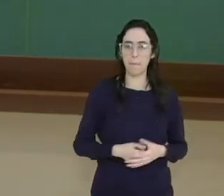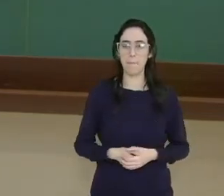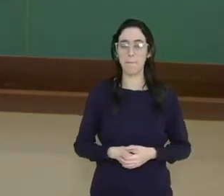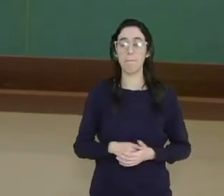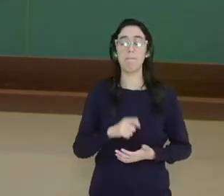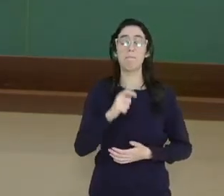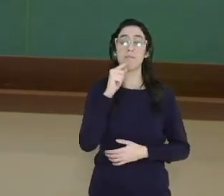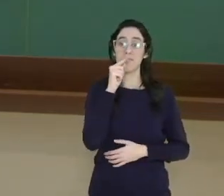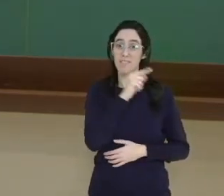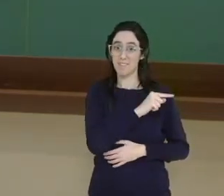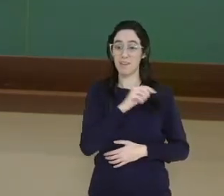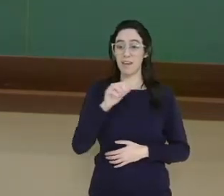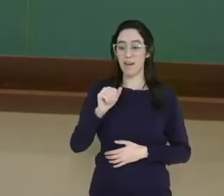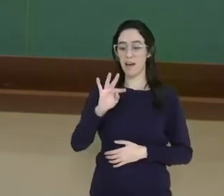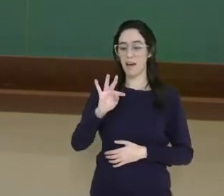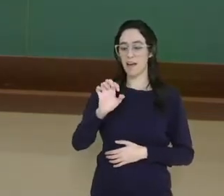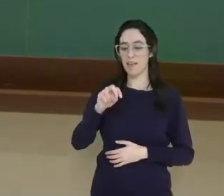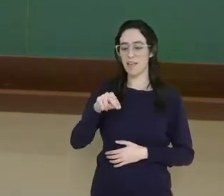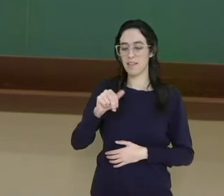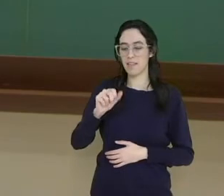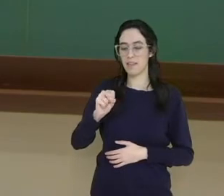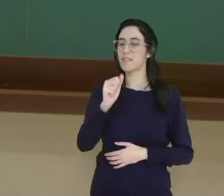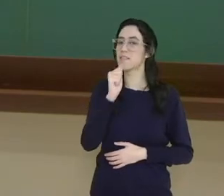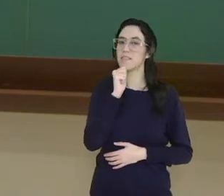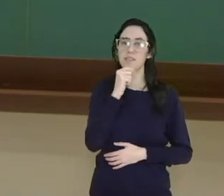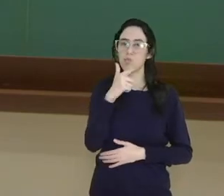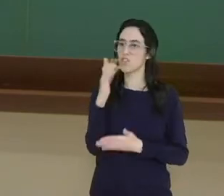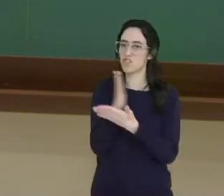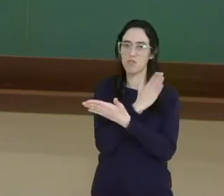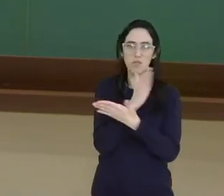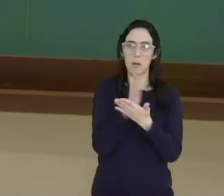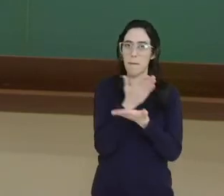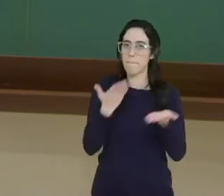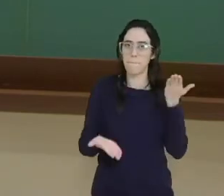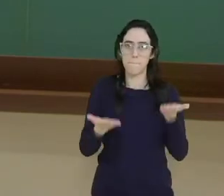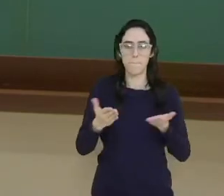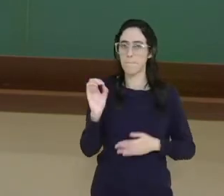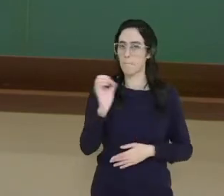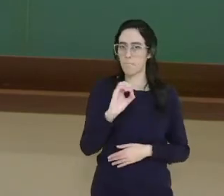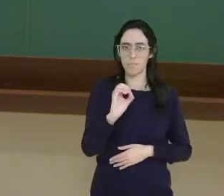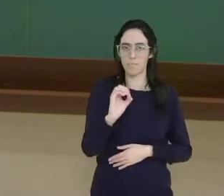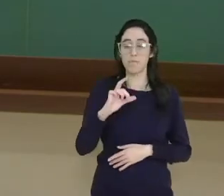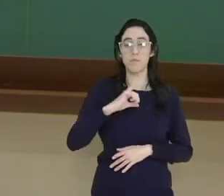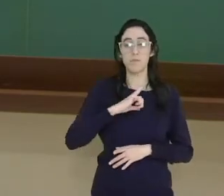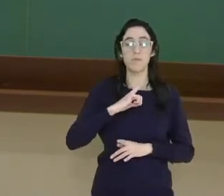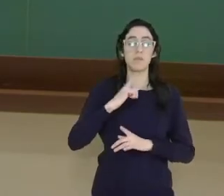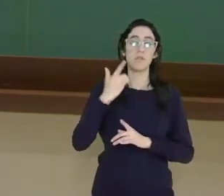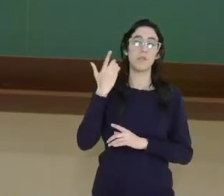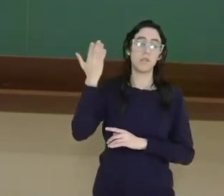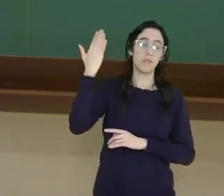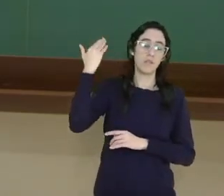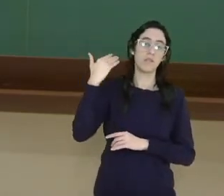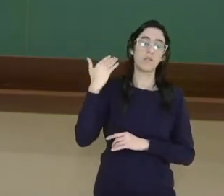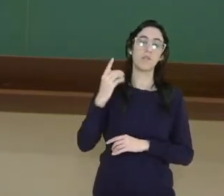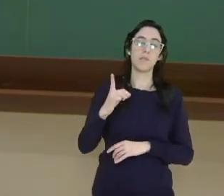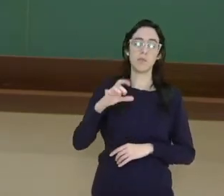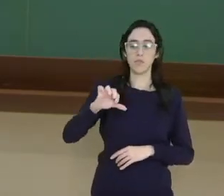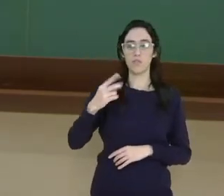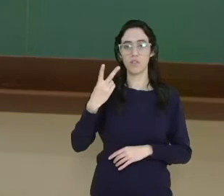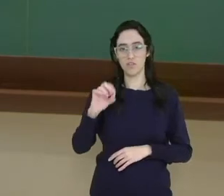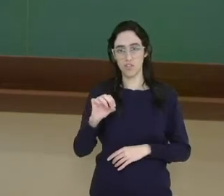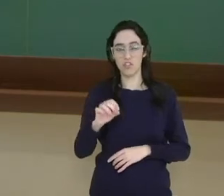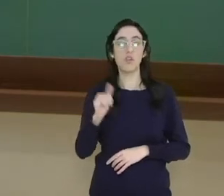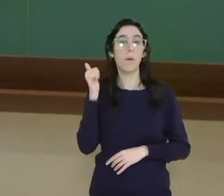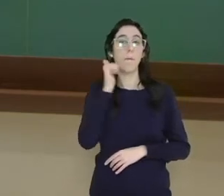era dividida por peso, isso vai acontecer só na Olimpíada de Antuérpia em 1920, e as